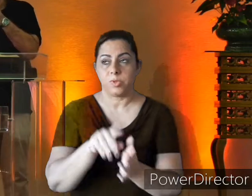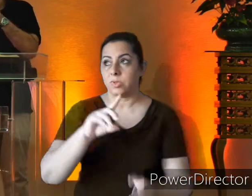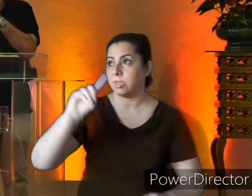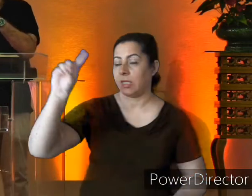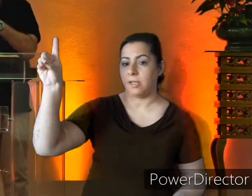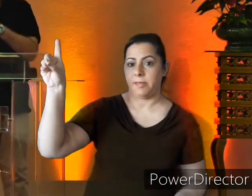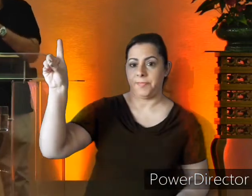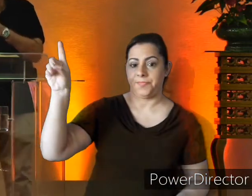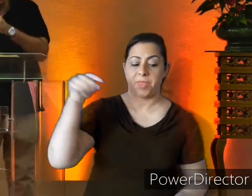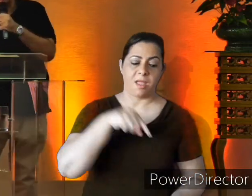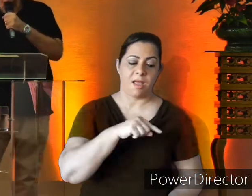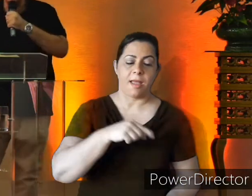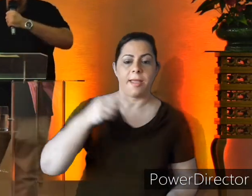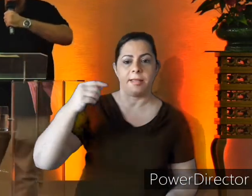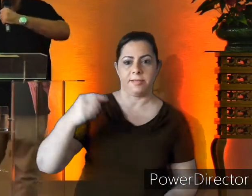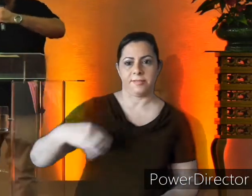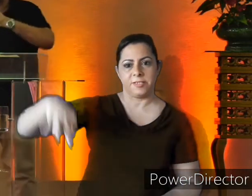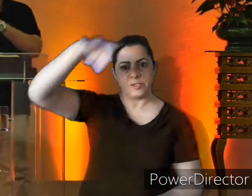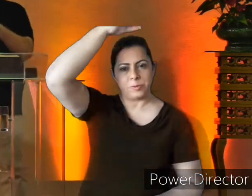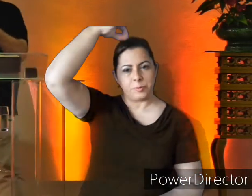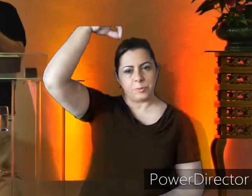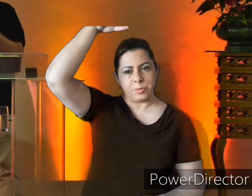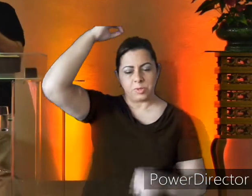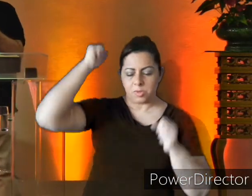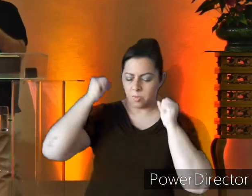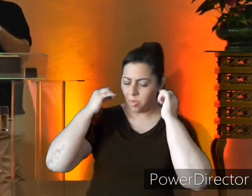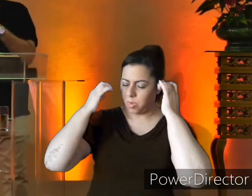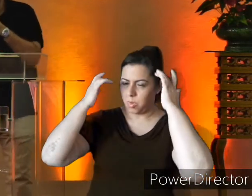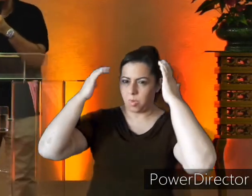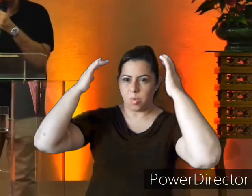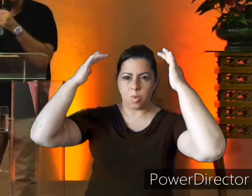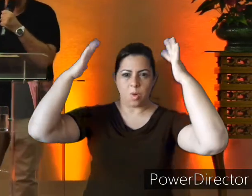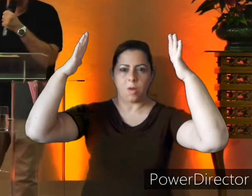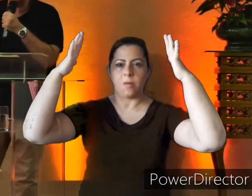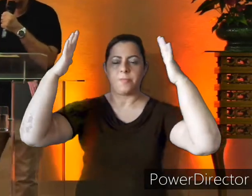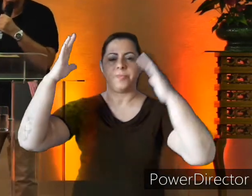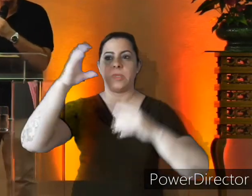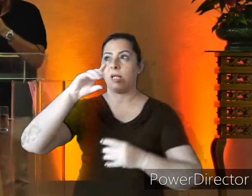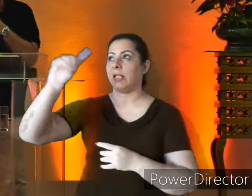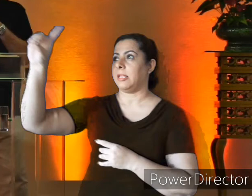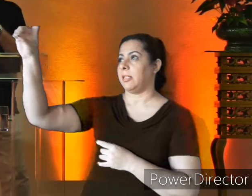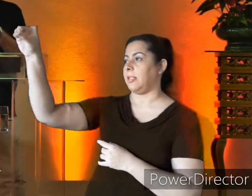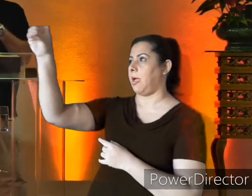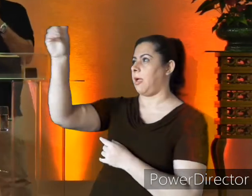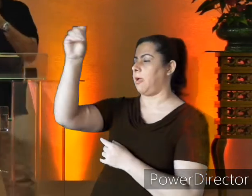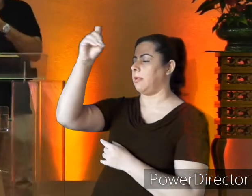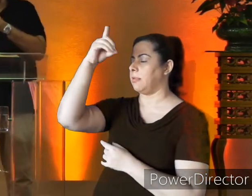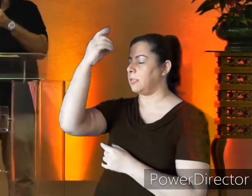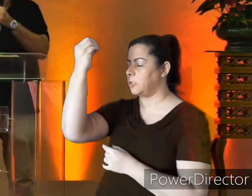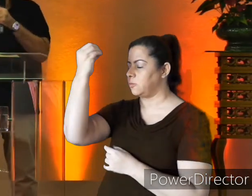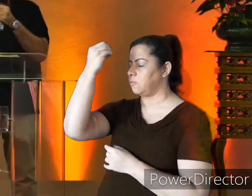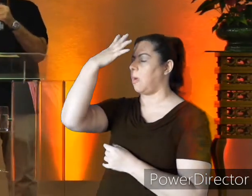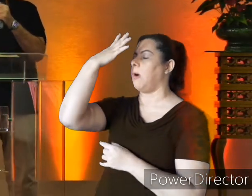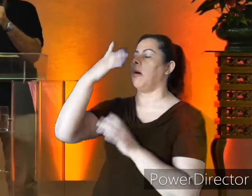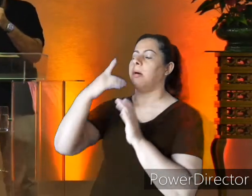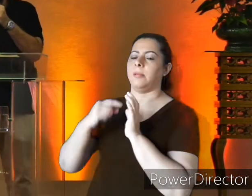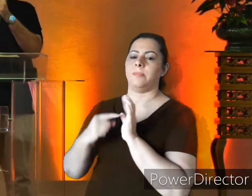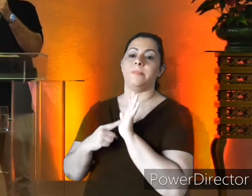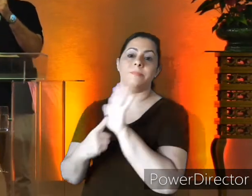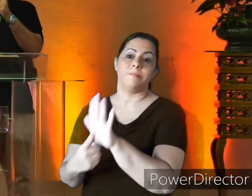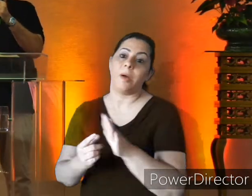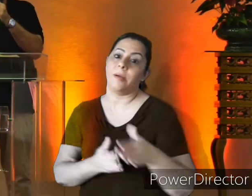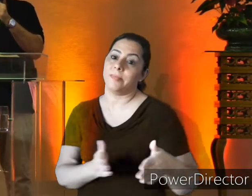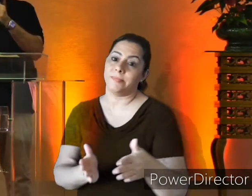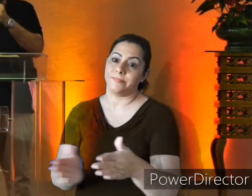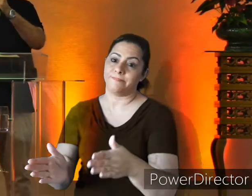Espírito Santo, o homem que recebia de Deus a revelação, a direção, e avisava ao rei de